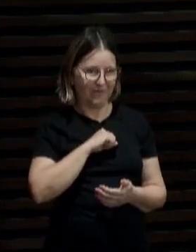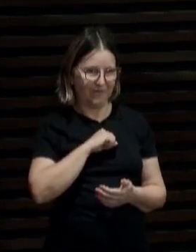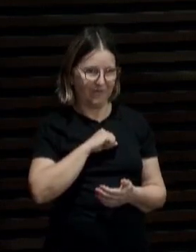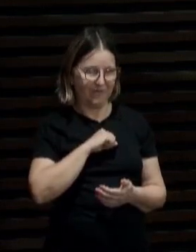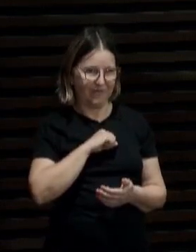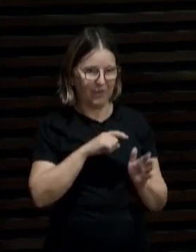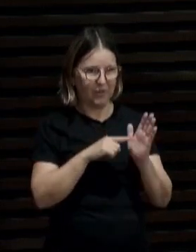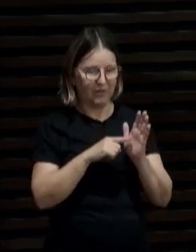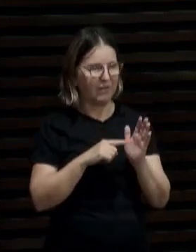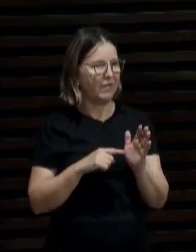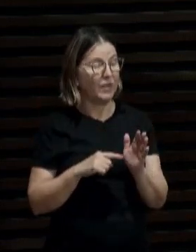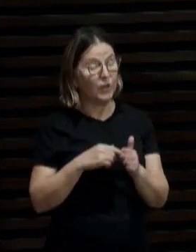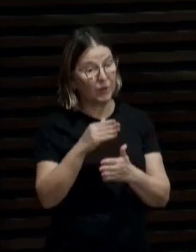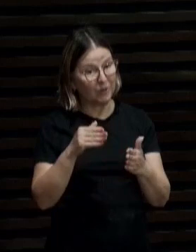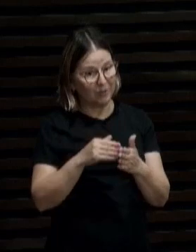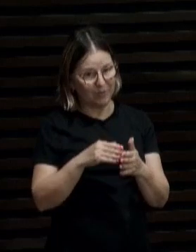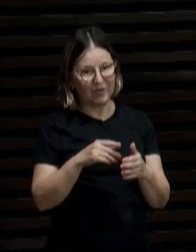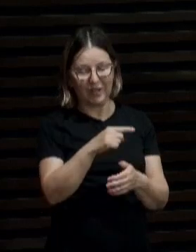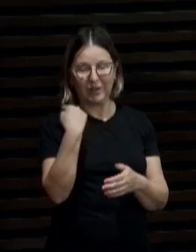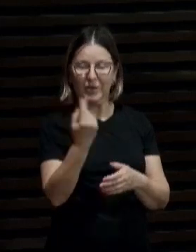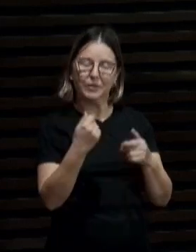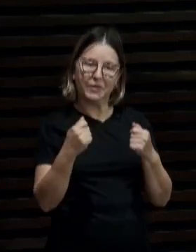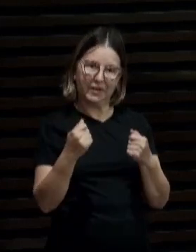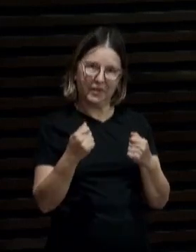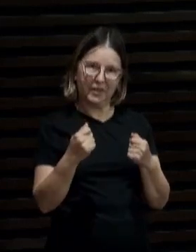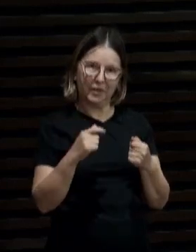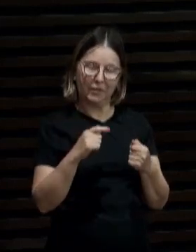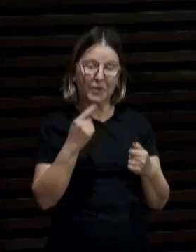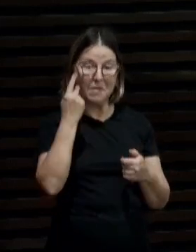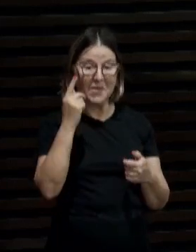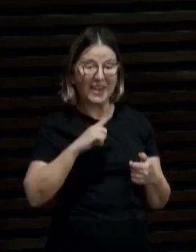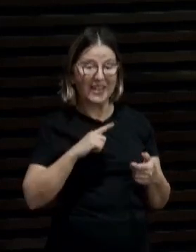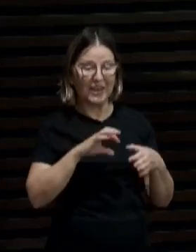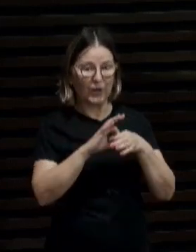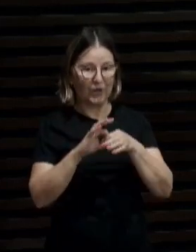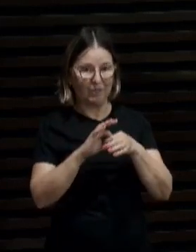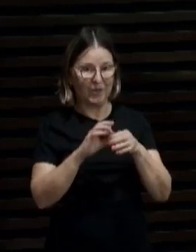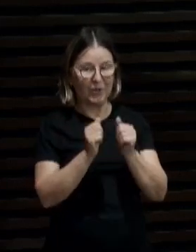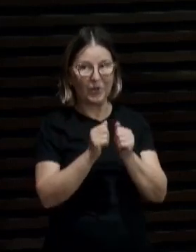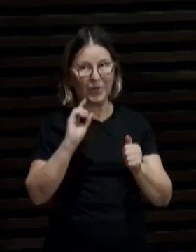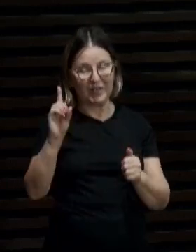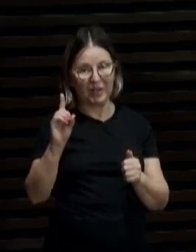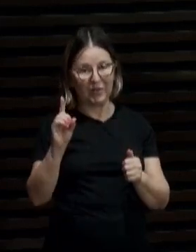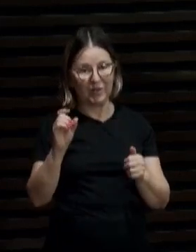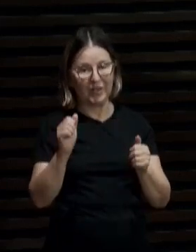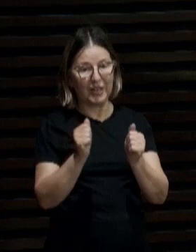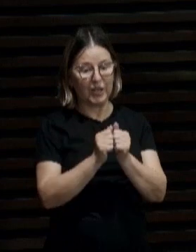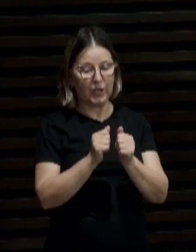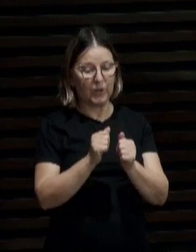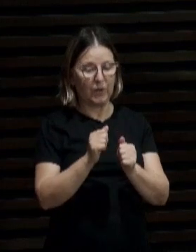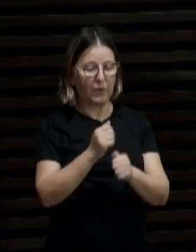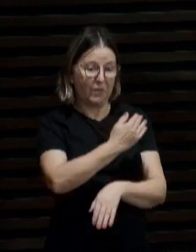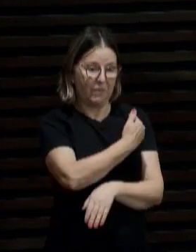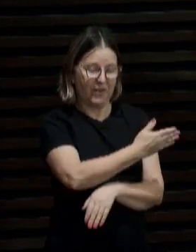mente. Tudo o que precisamos para uma vida de comunhão amorosa com Deus e com o próximo, já nos foi concedido por Cristo na cruz do